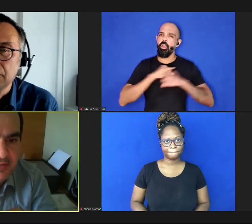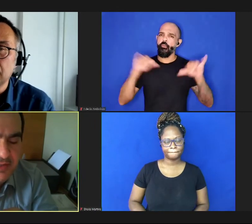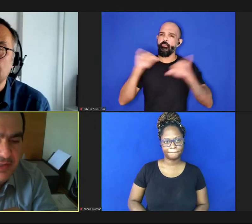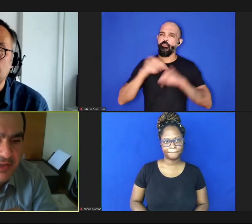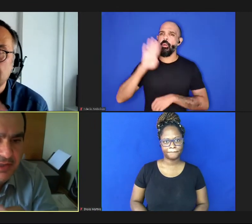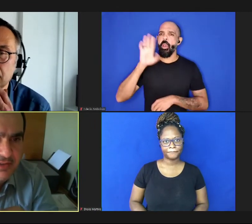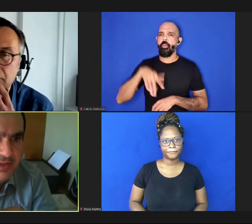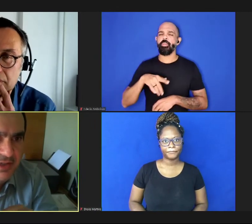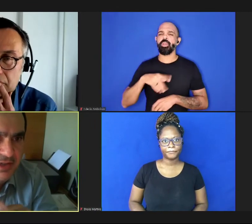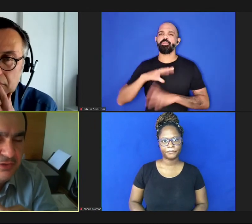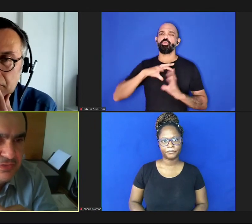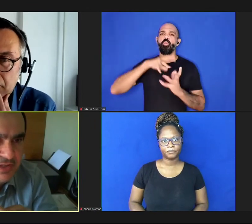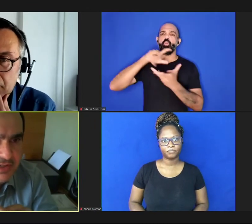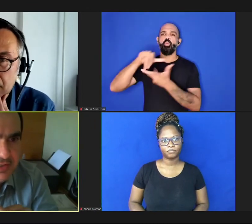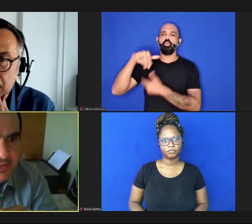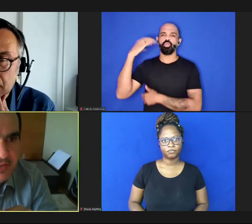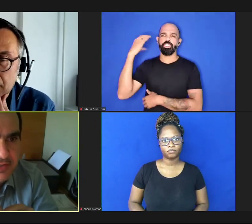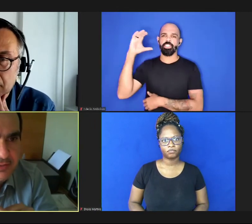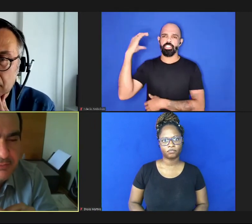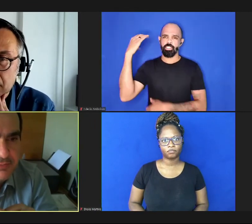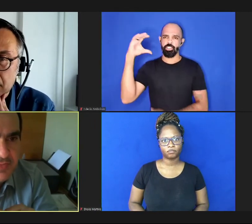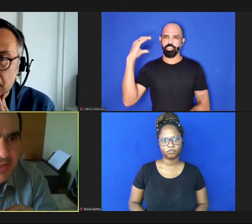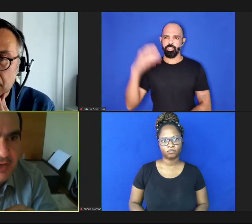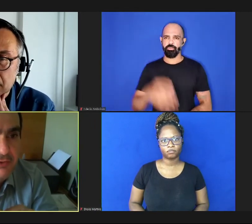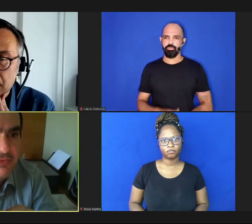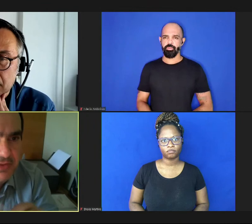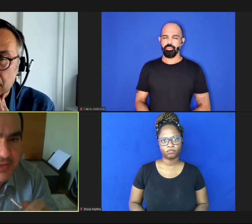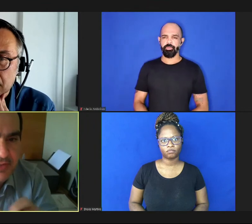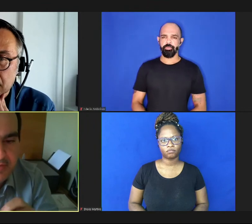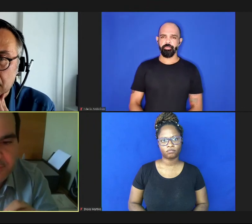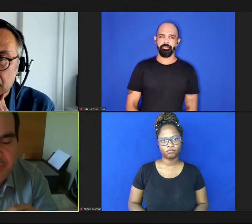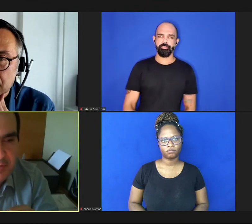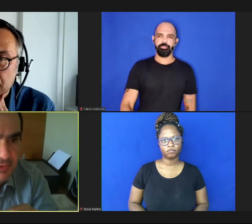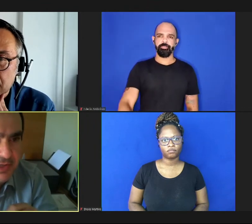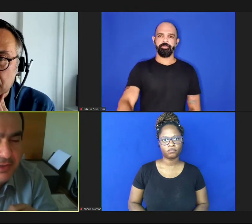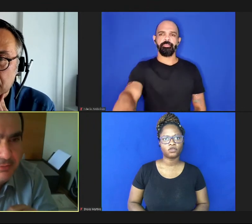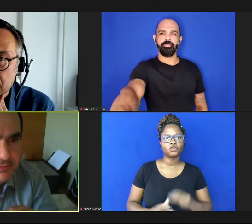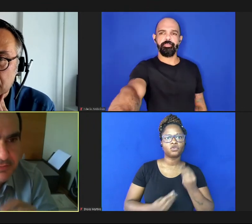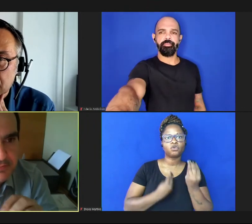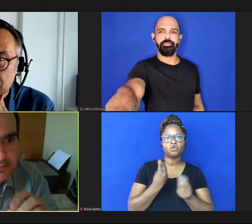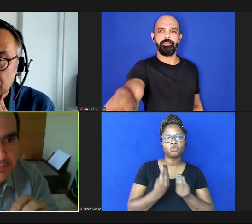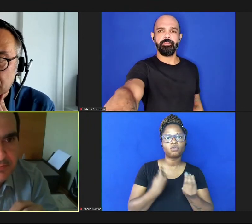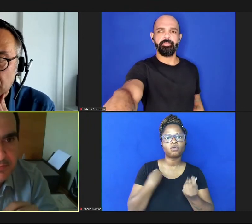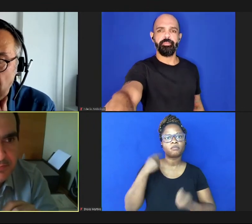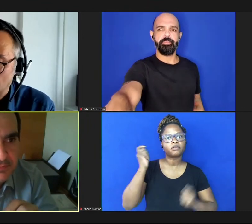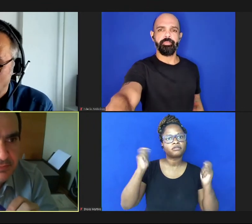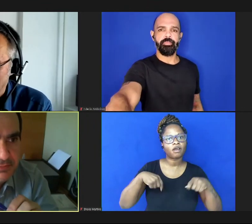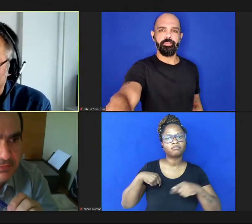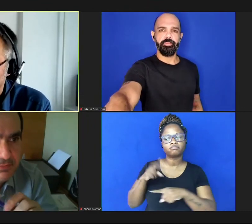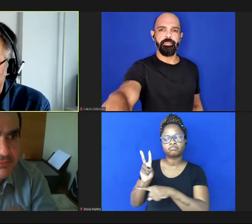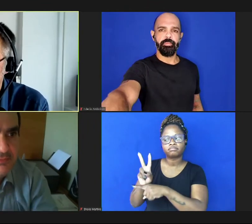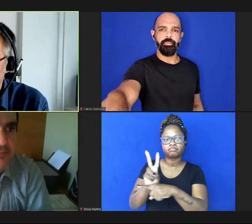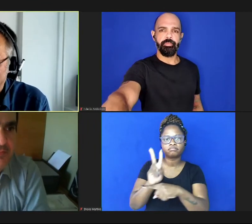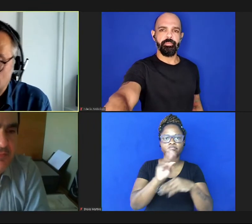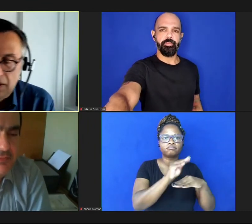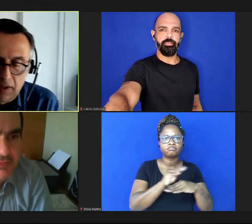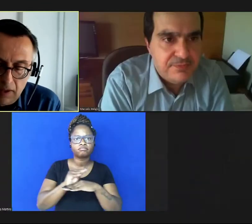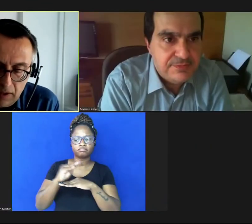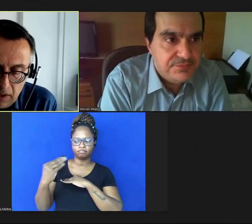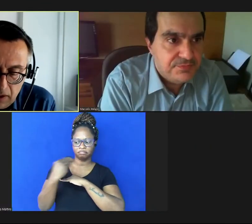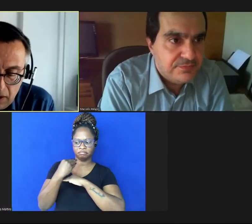mundo científico e como que podem cuidar da sua saúde da melhor maneira